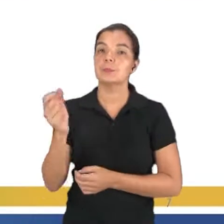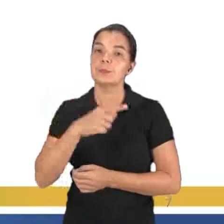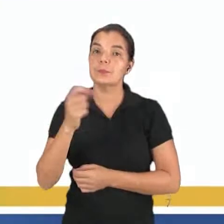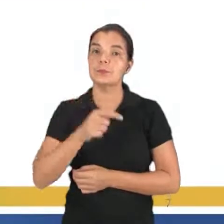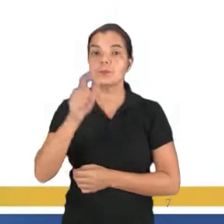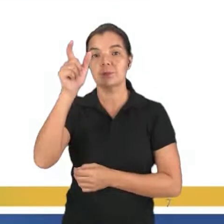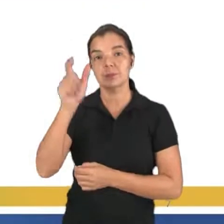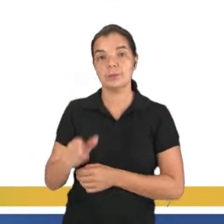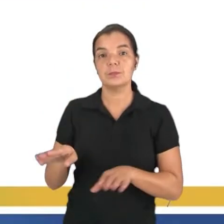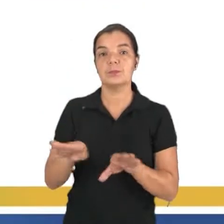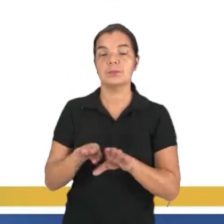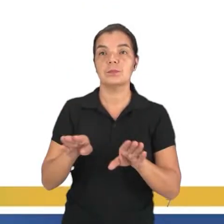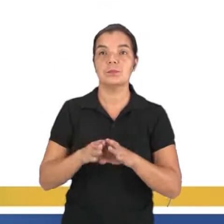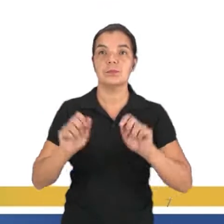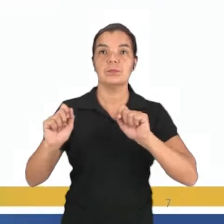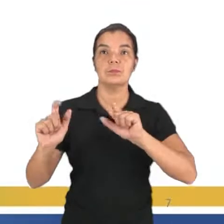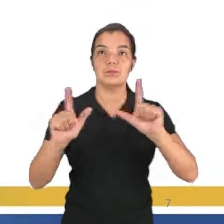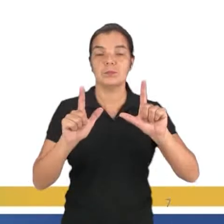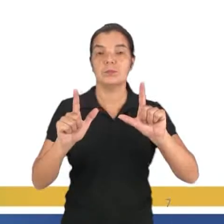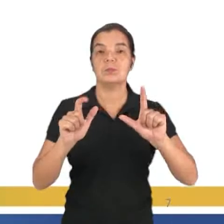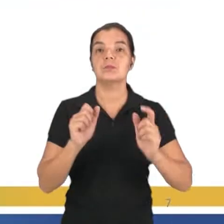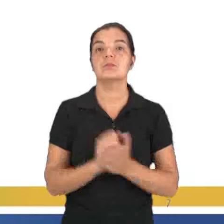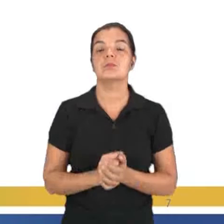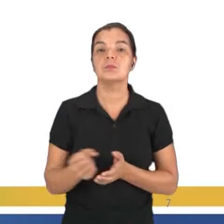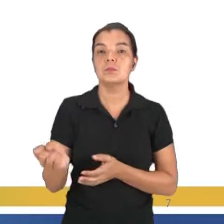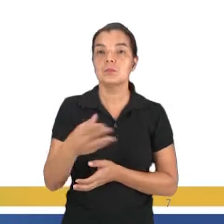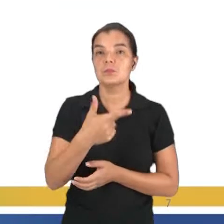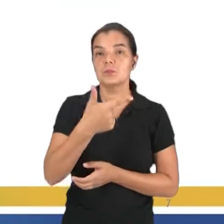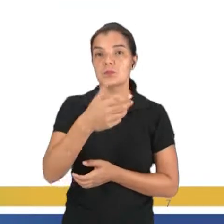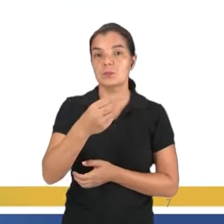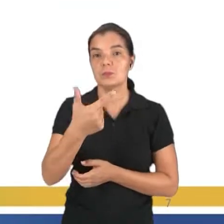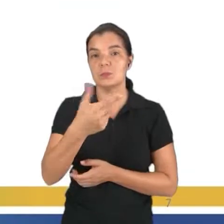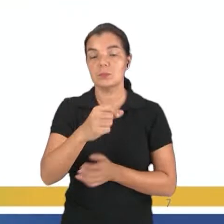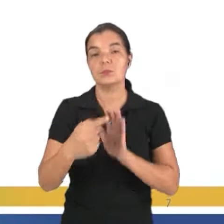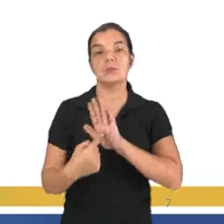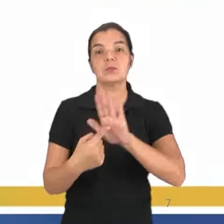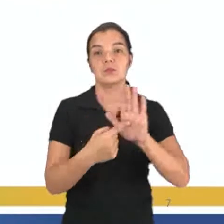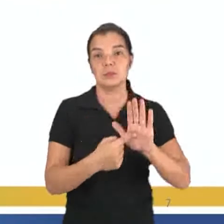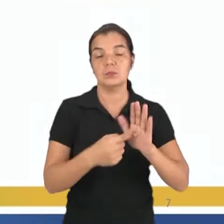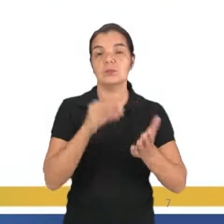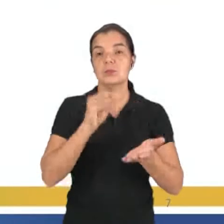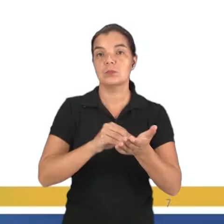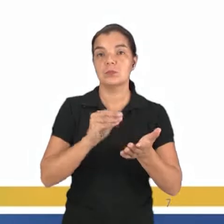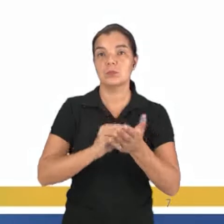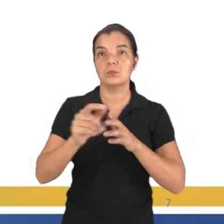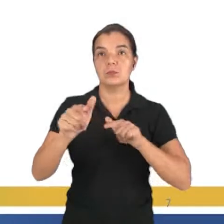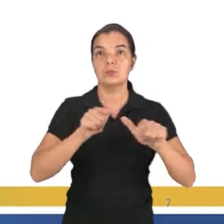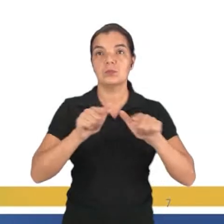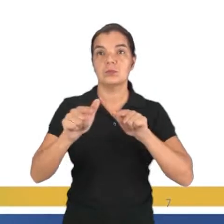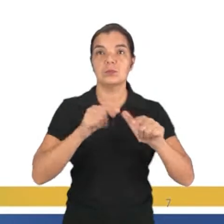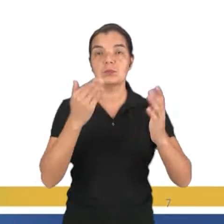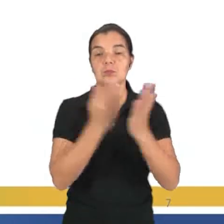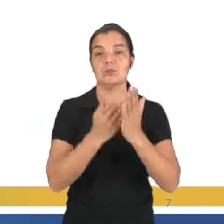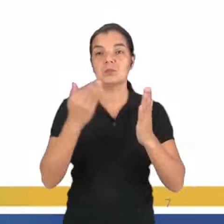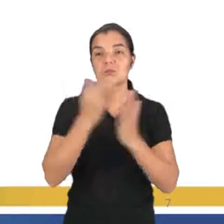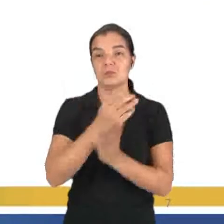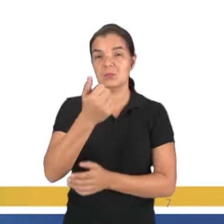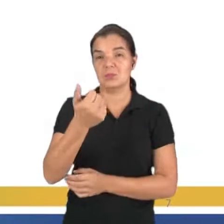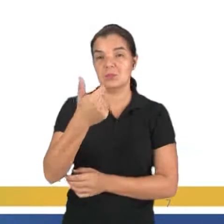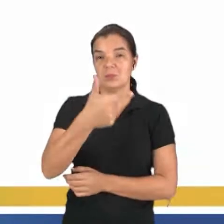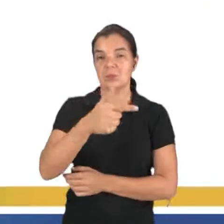nós temos, por exemplo, a manchete atual, né, de 2020, que mostra que o desemprego, a taxa de desemprego, chegou a